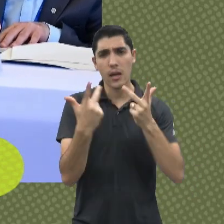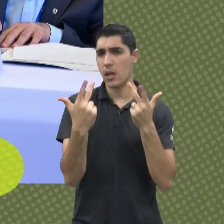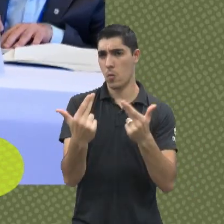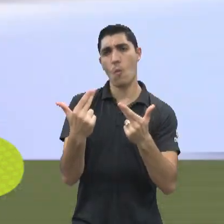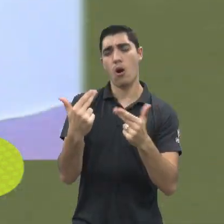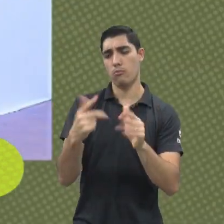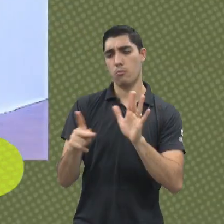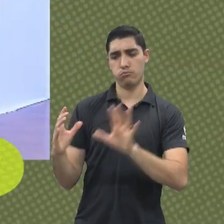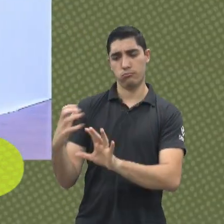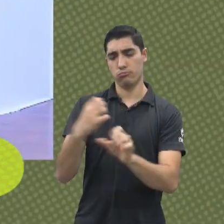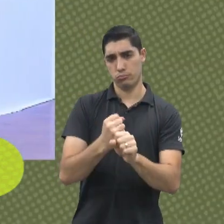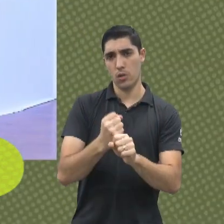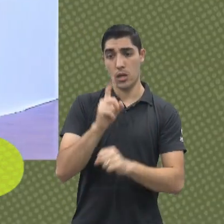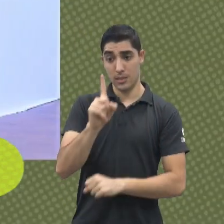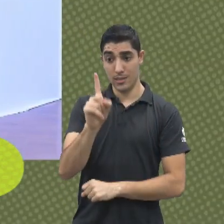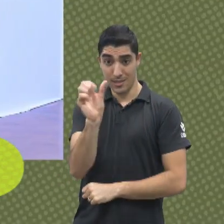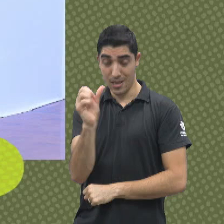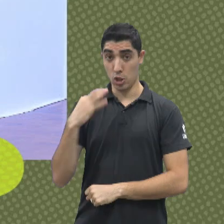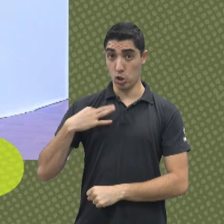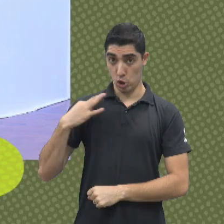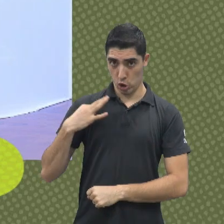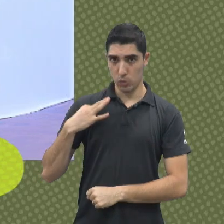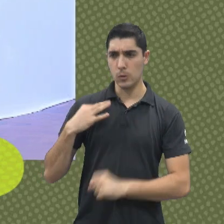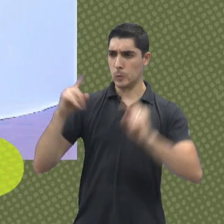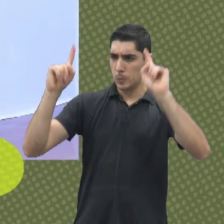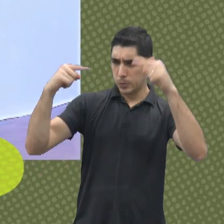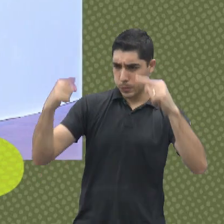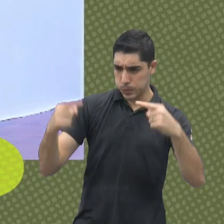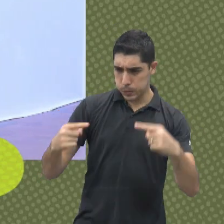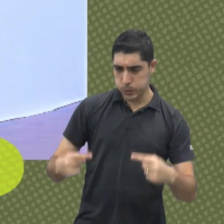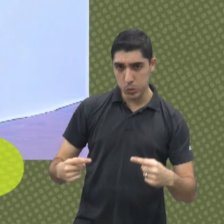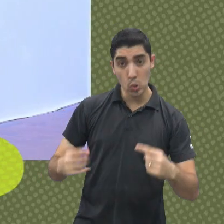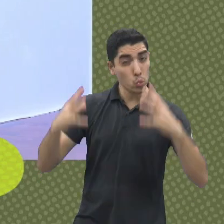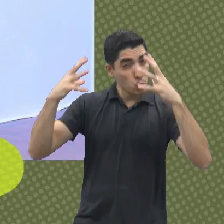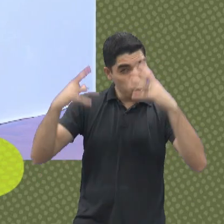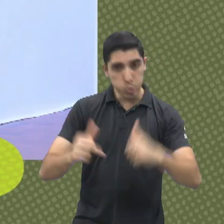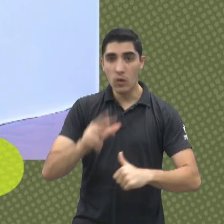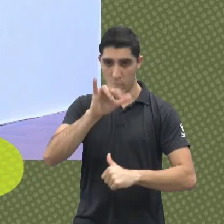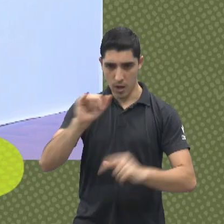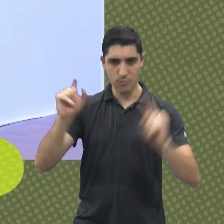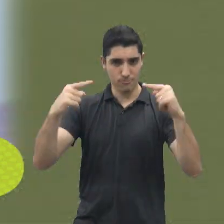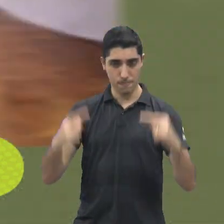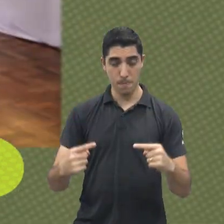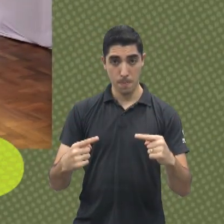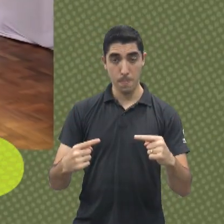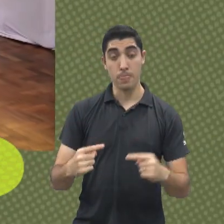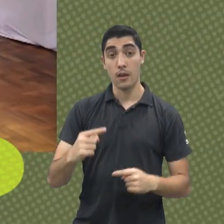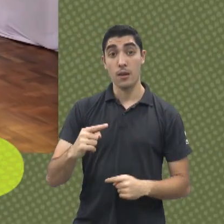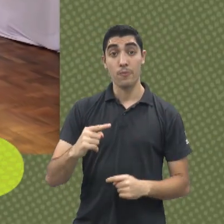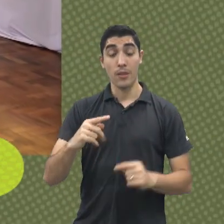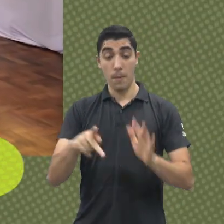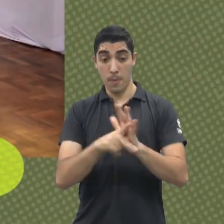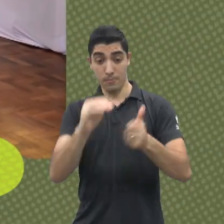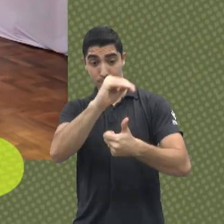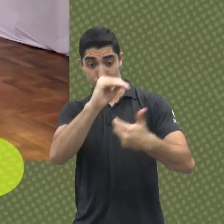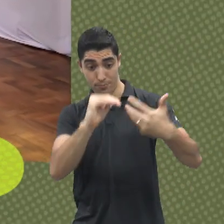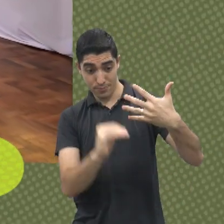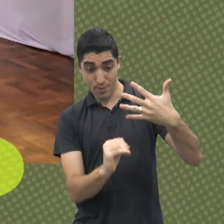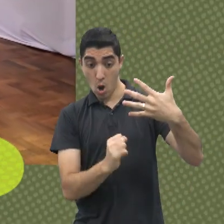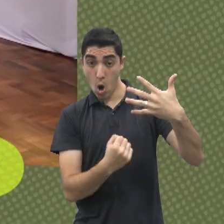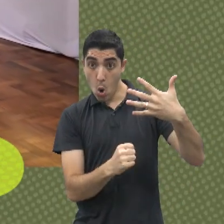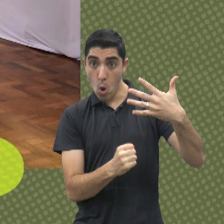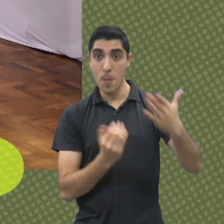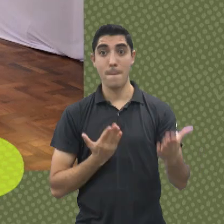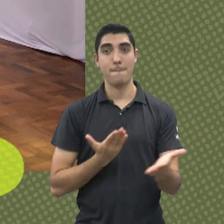se enfrentando todos contra todos em 15 rodadas. Isso na primeira fase. Os 8 primeiros se classificam para o